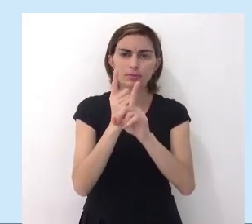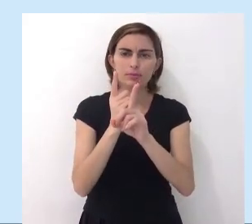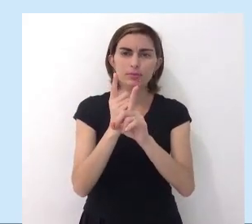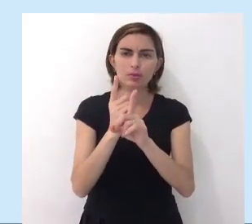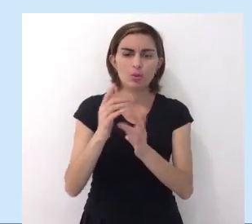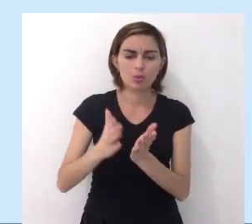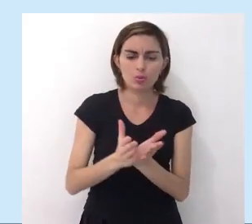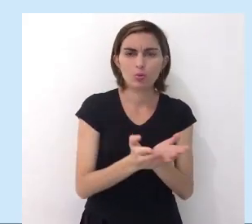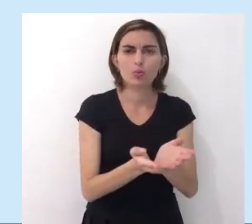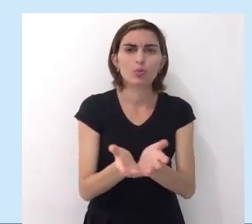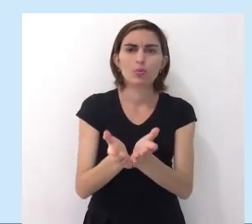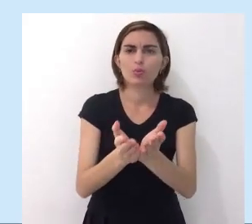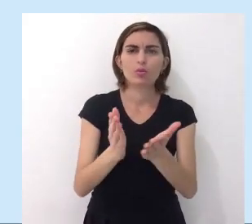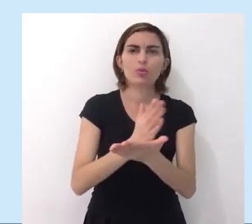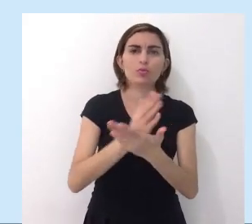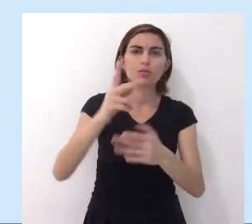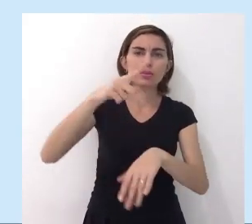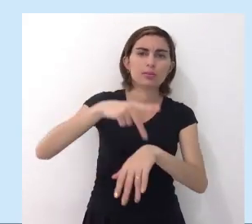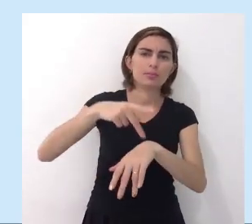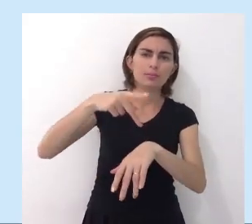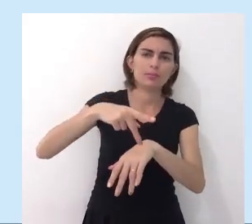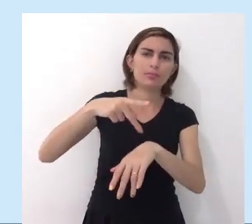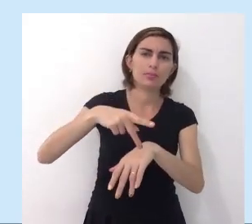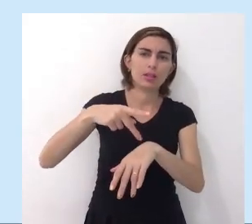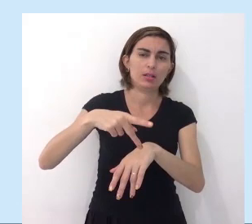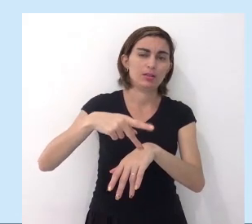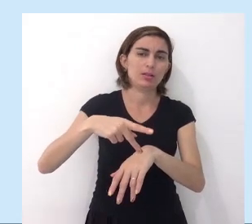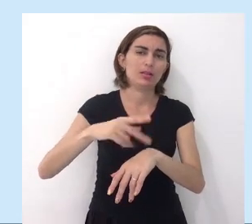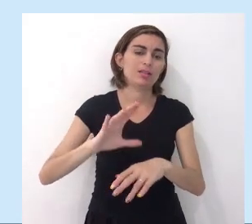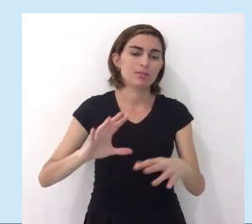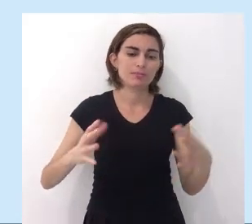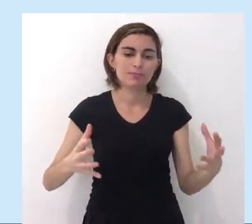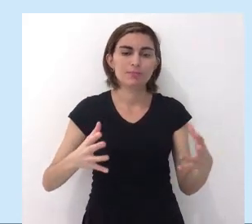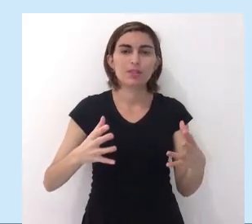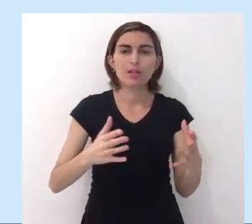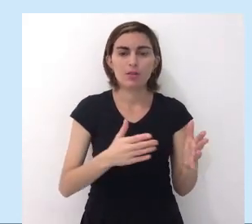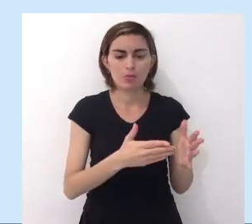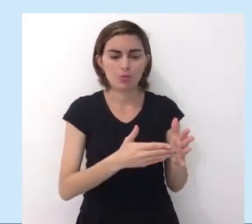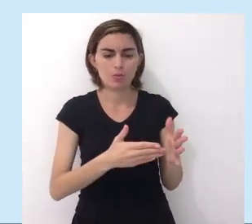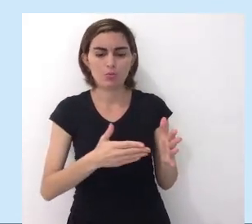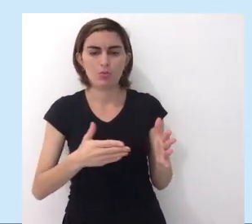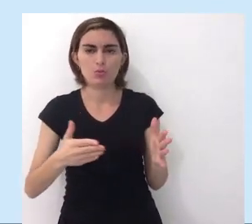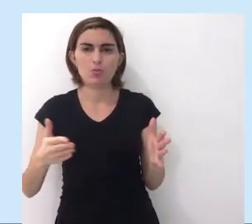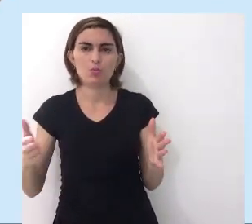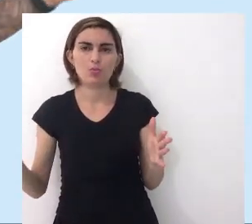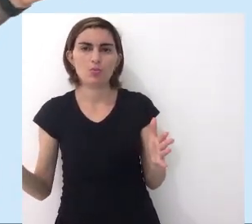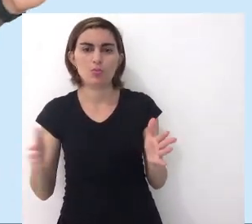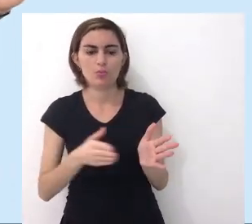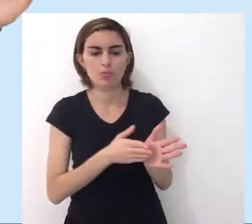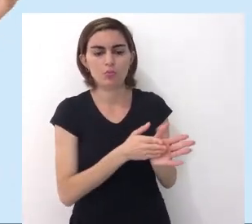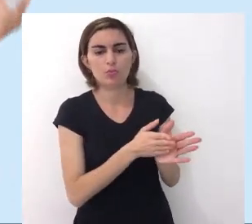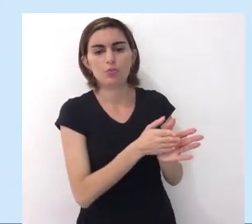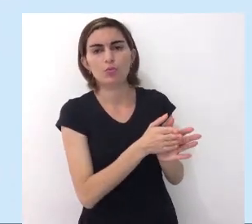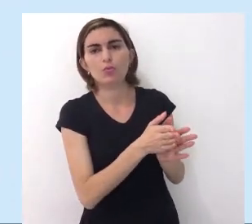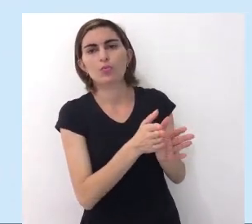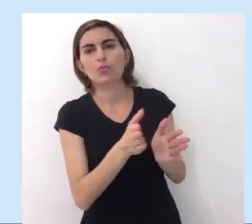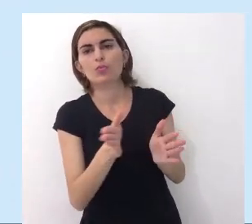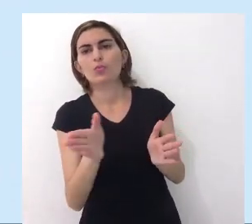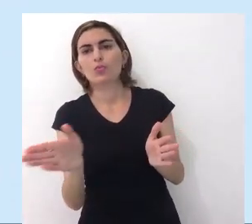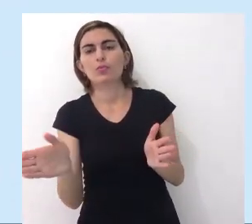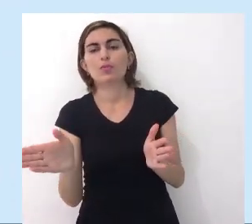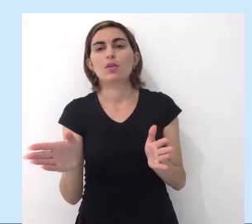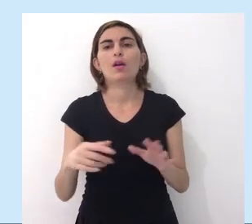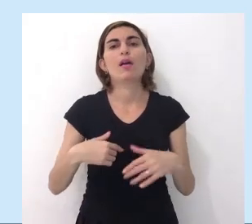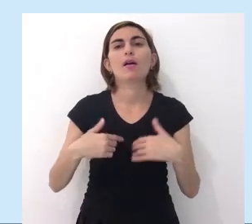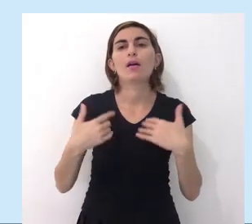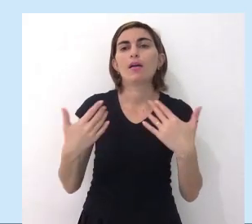tá? Sua embarcação com algumas pedras, tá? E aí ele afasta um pouquinho da direção do que ele ia, tá?